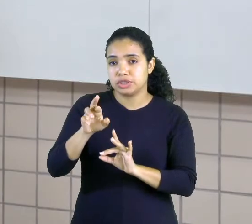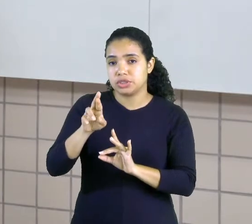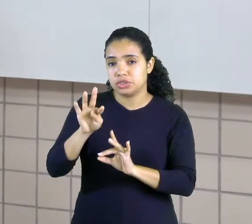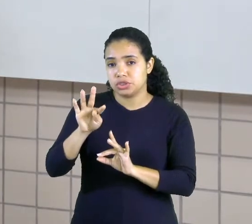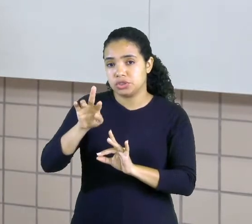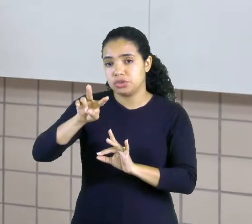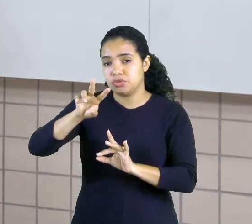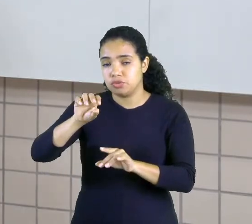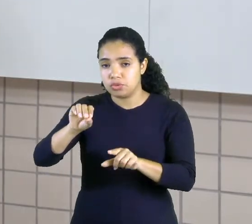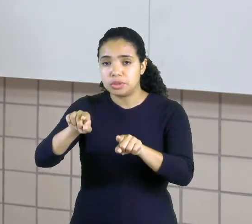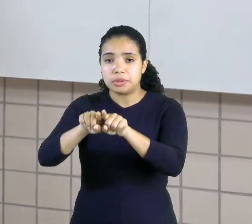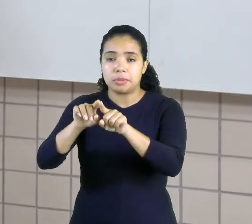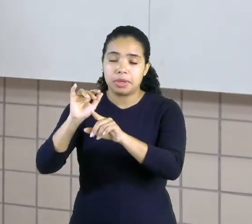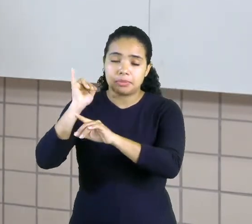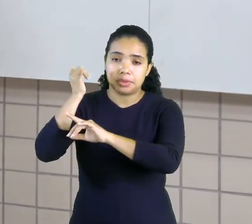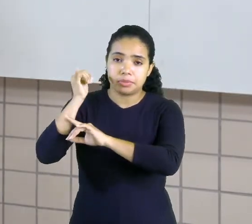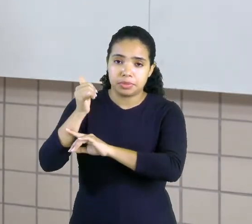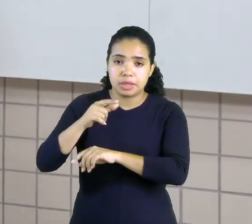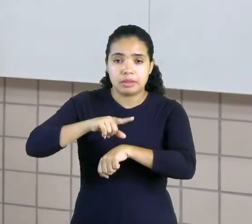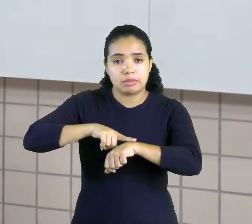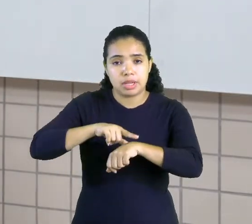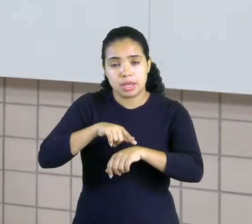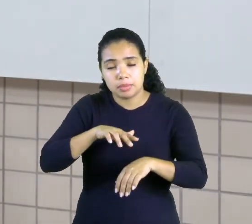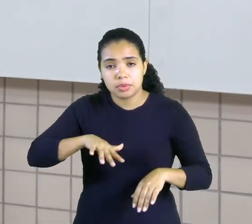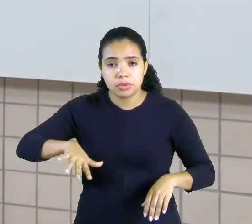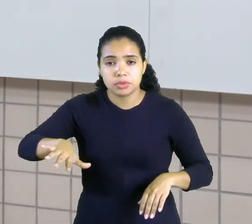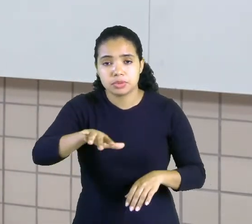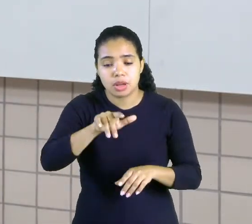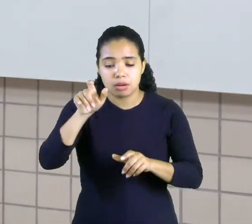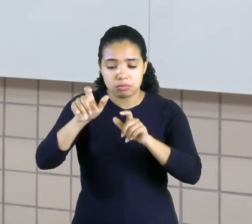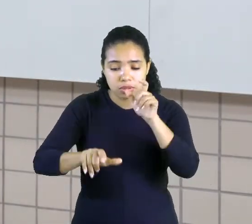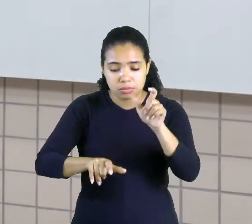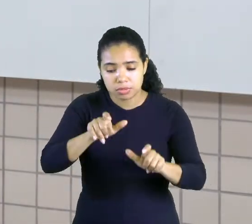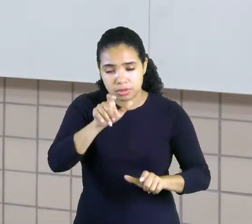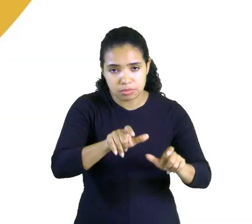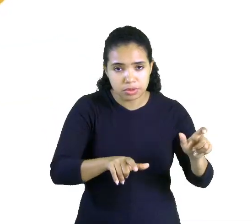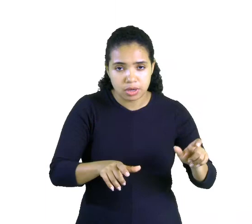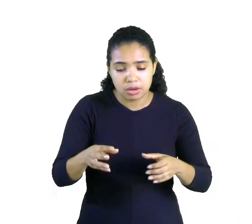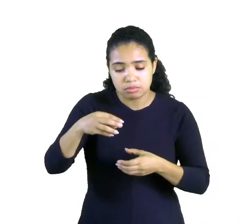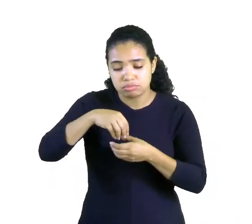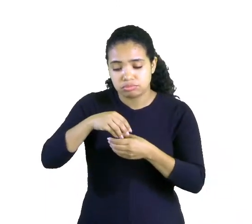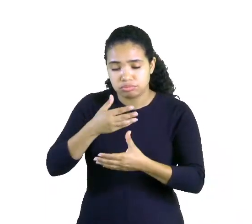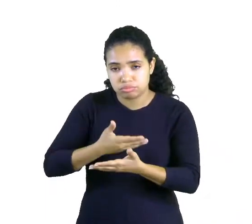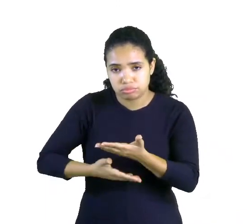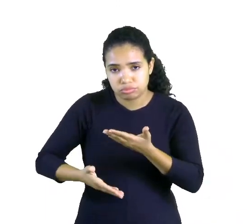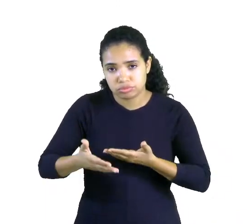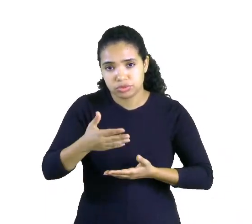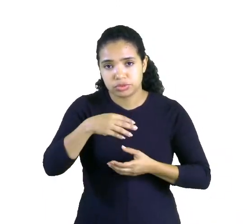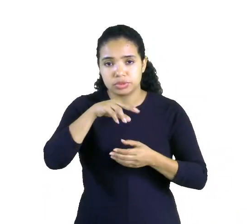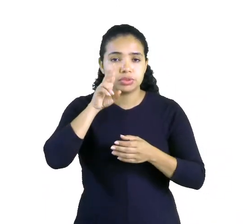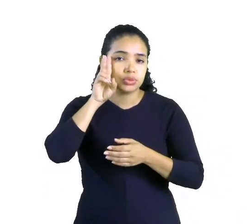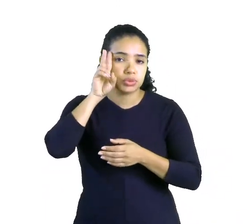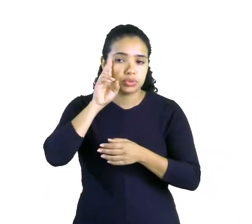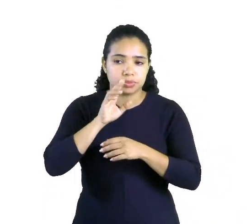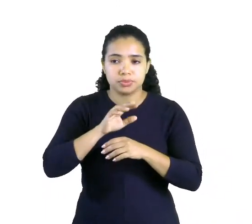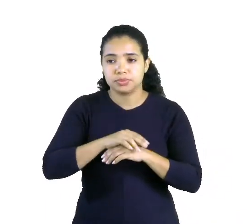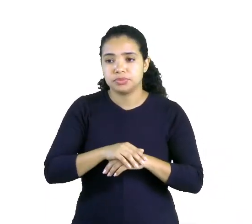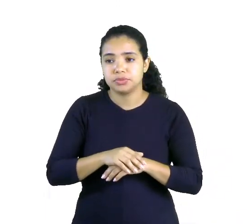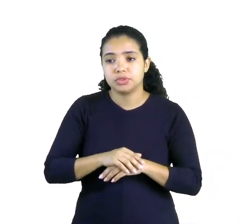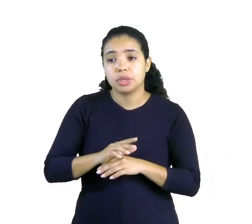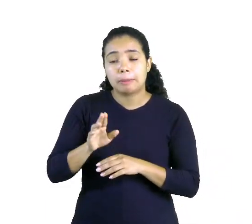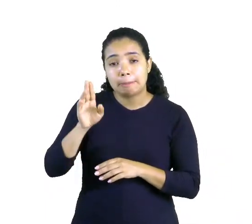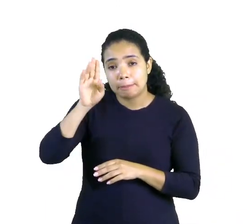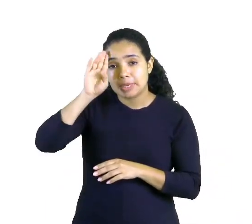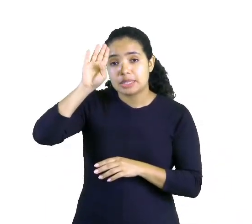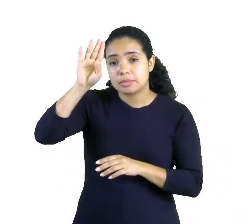apresentando, portanto, tempo, espaço, personagens envolvidos. As principais características do gênero textual notícia